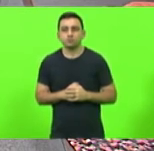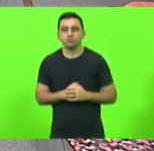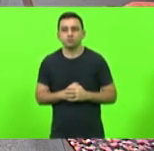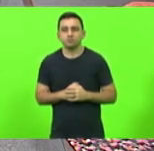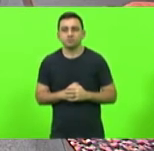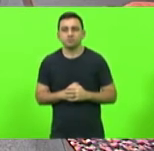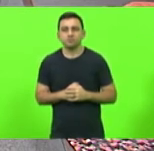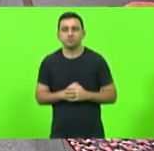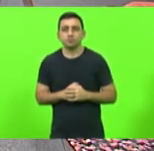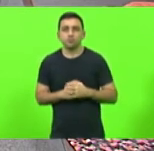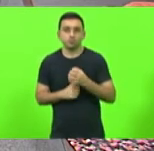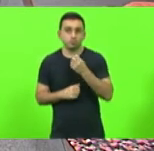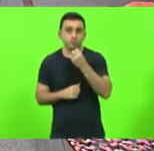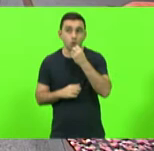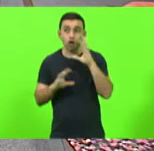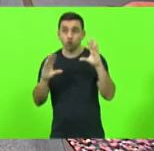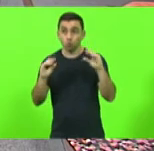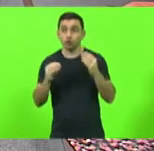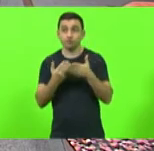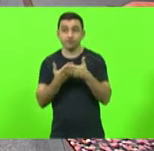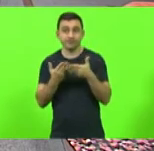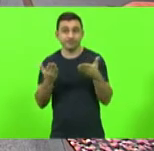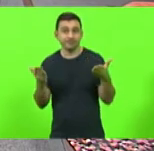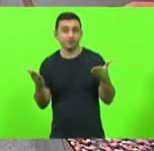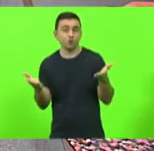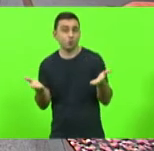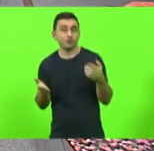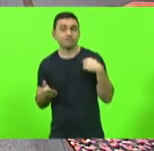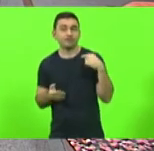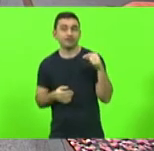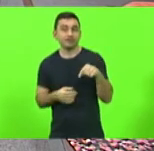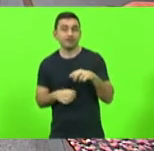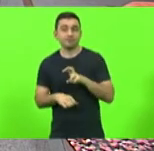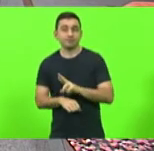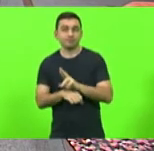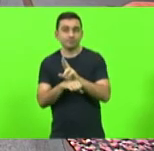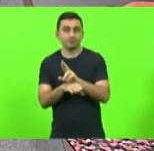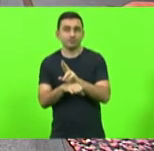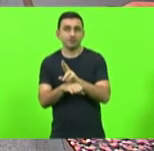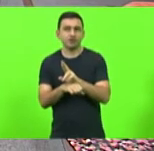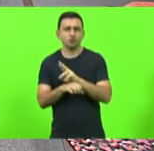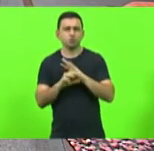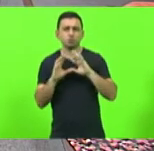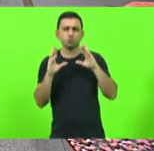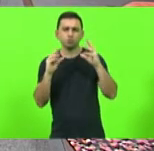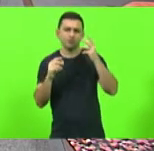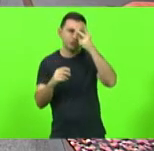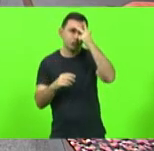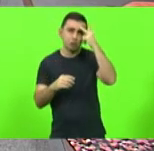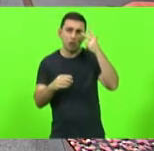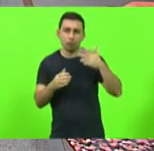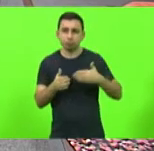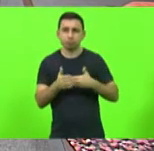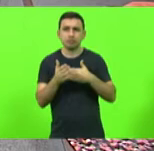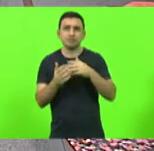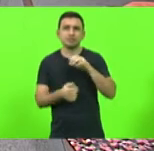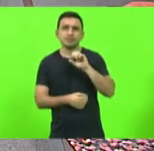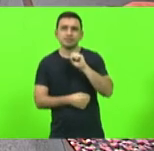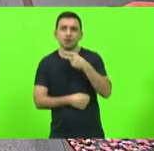Meu boa noite a todos. Eu hoje estou aqui representando todos os atingidos da barragem São